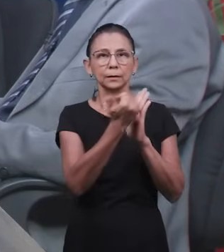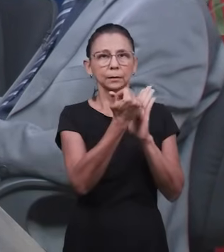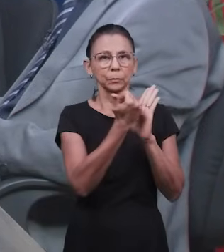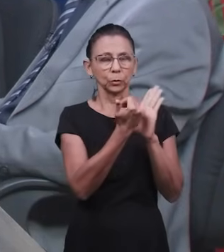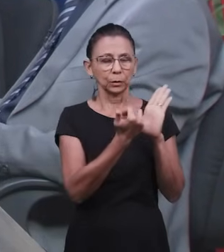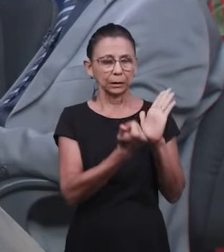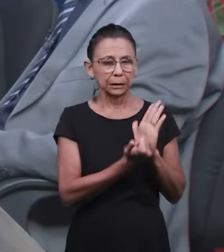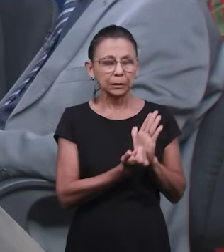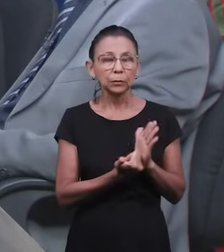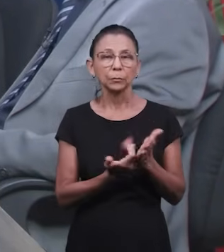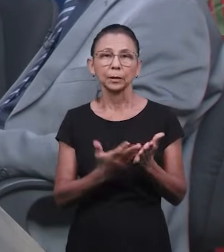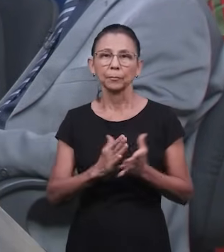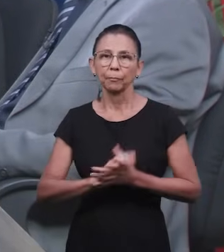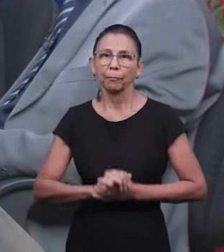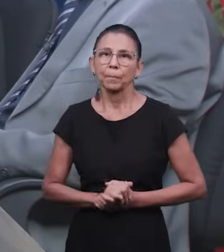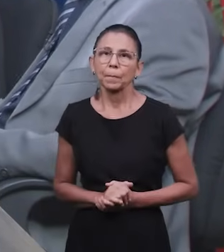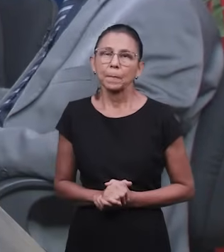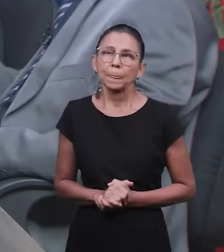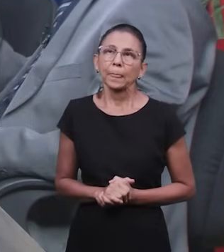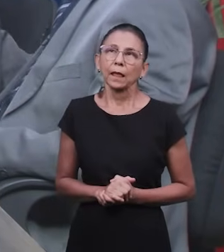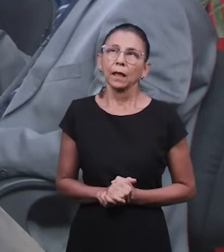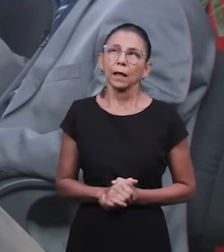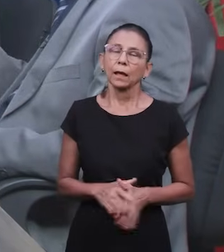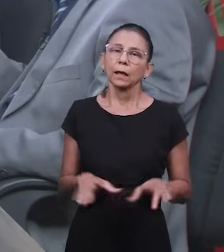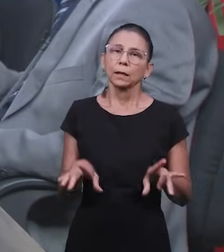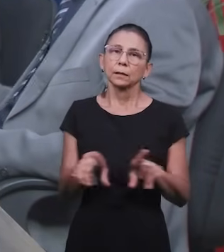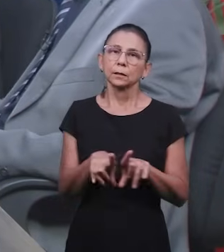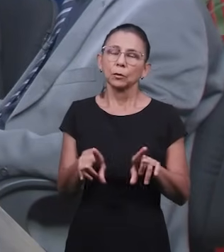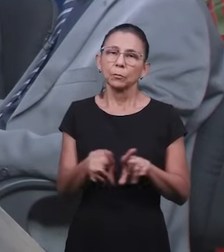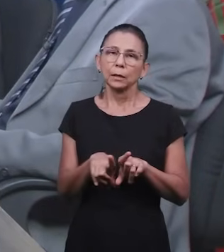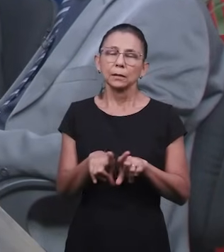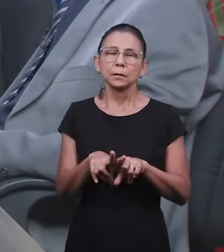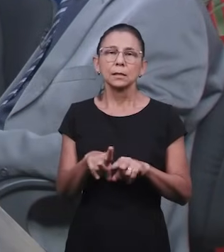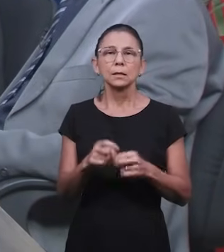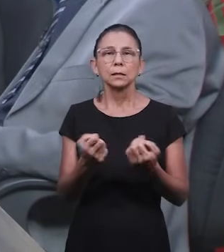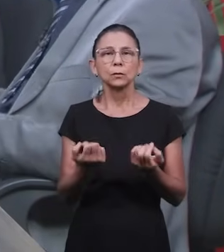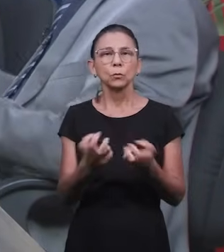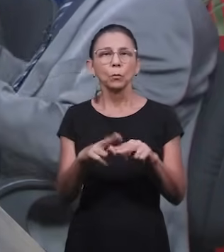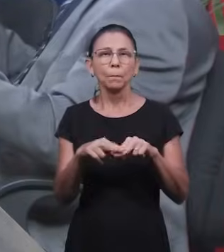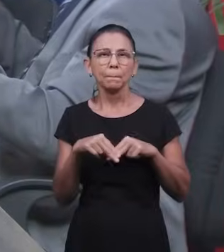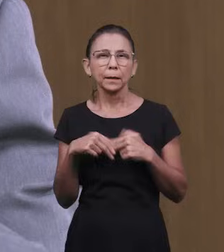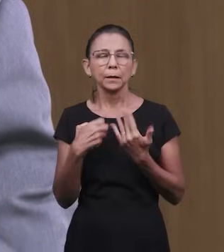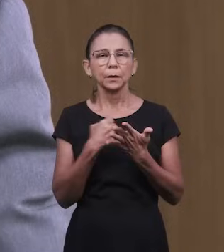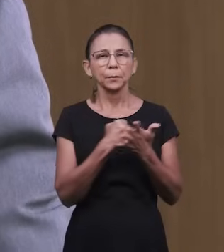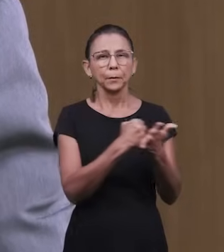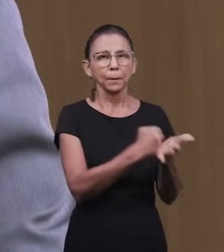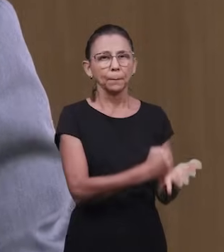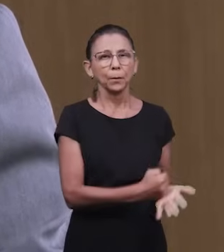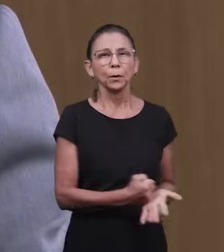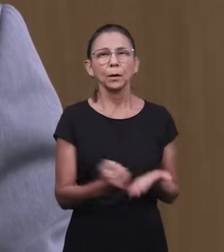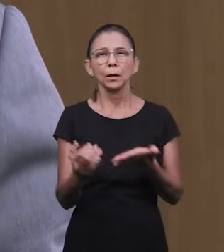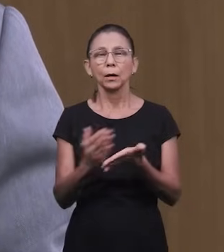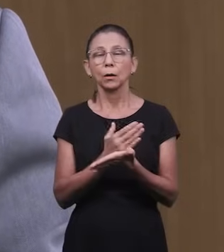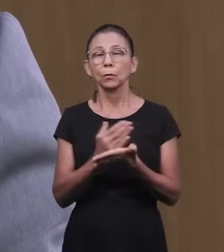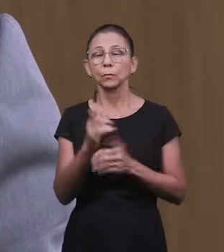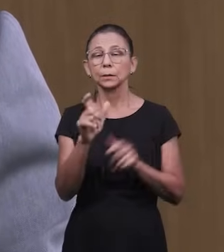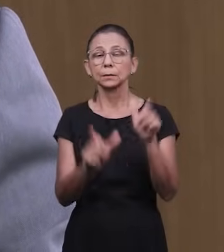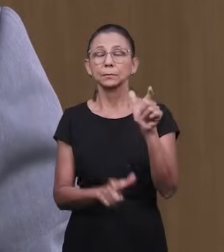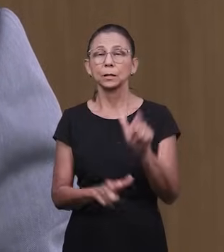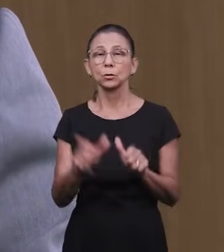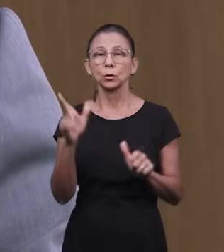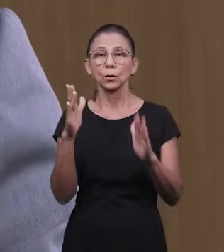uma válvula de escape para pessoas que abandonaram a fé, hoje têm vergonha de ir numa